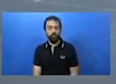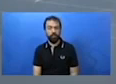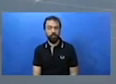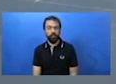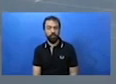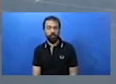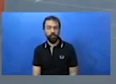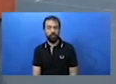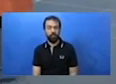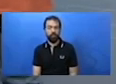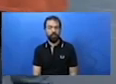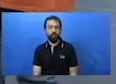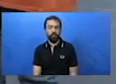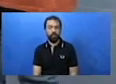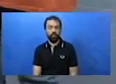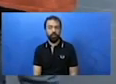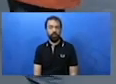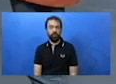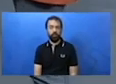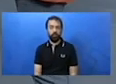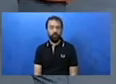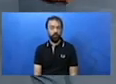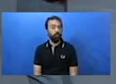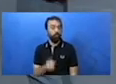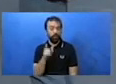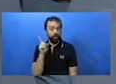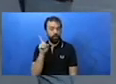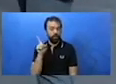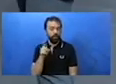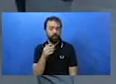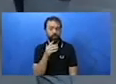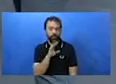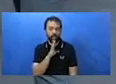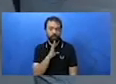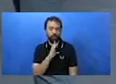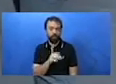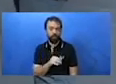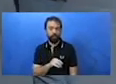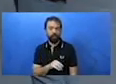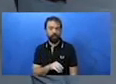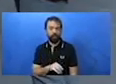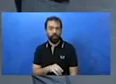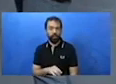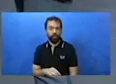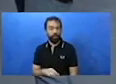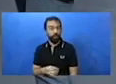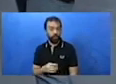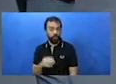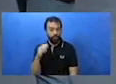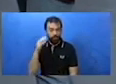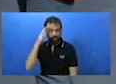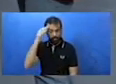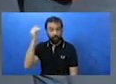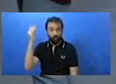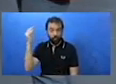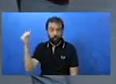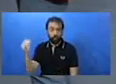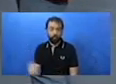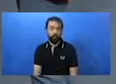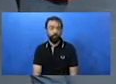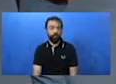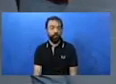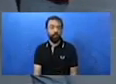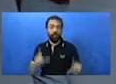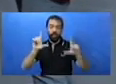foneticamente por S. Vocês conhecem esse moço aqui? Ele é um tanto quanto famoso, ele apareceu em alguns programas de